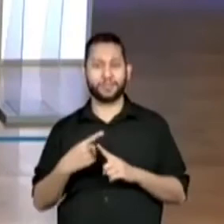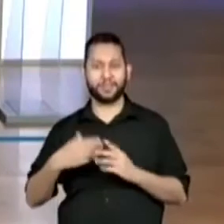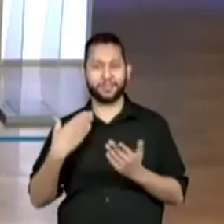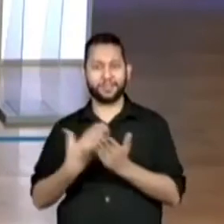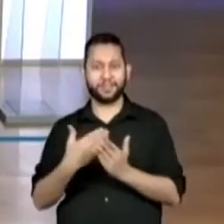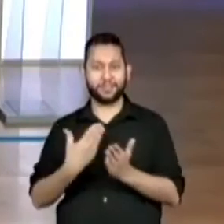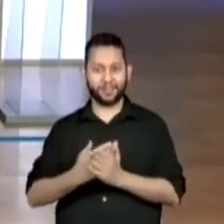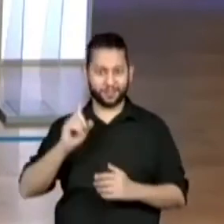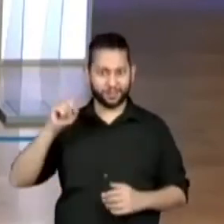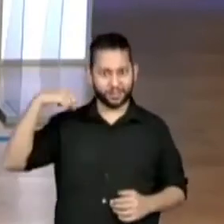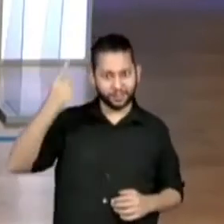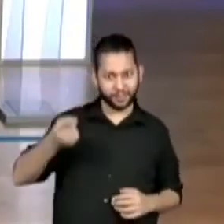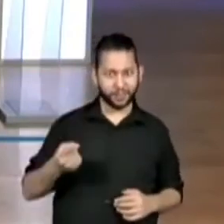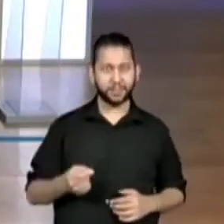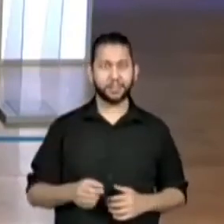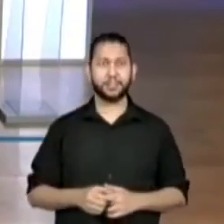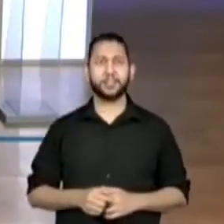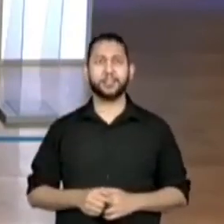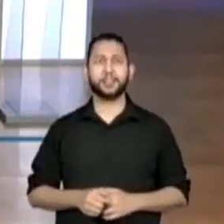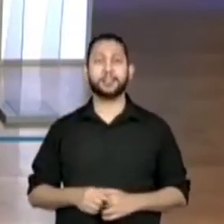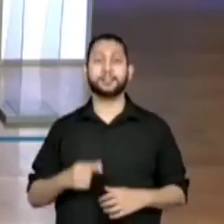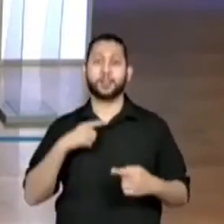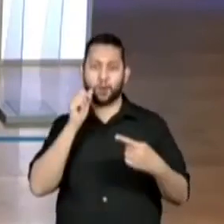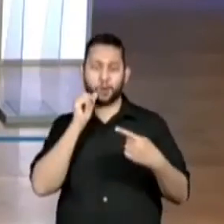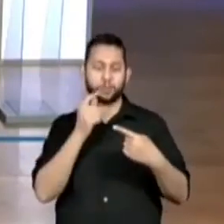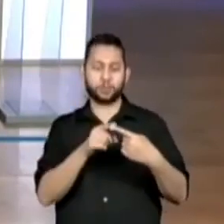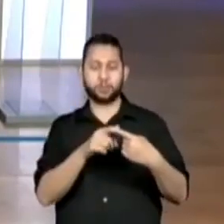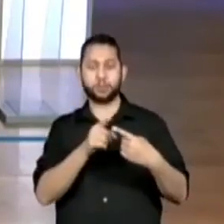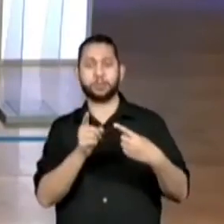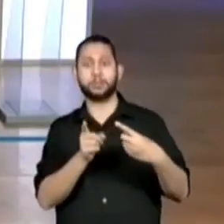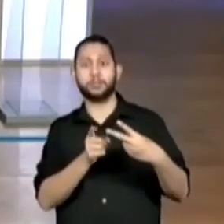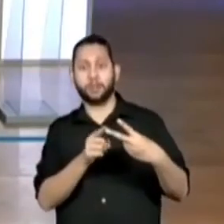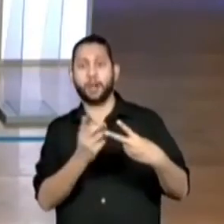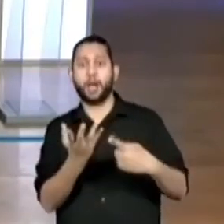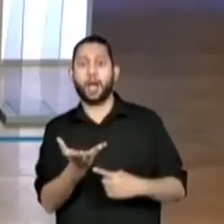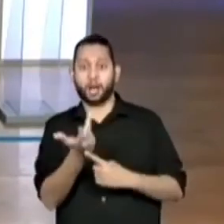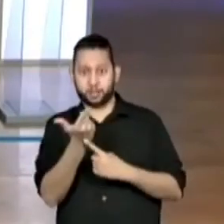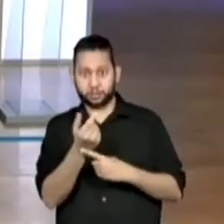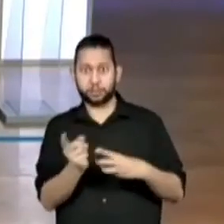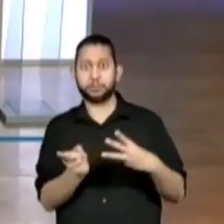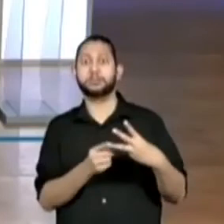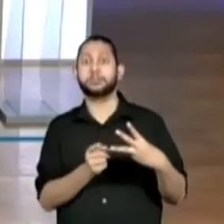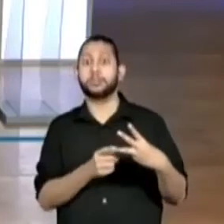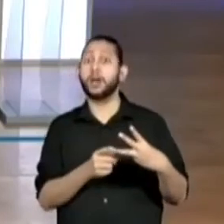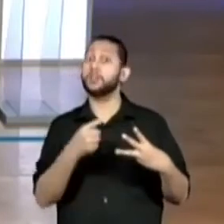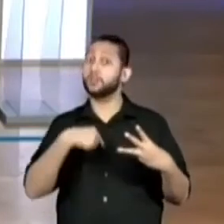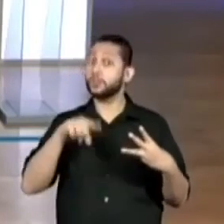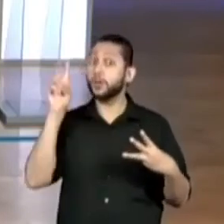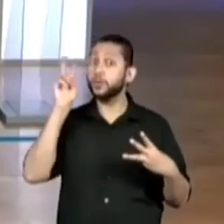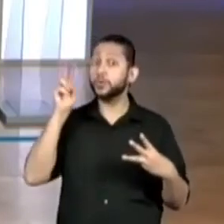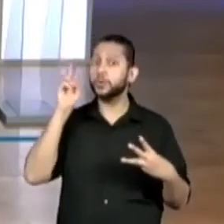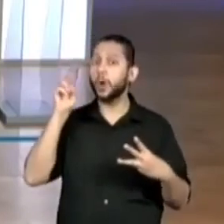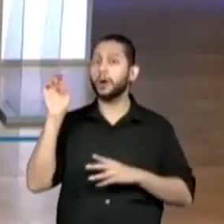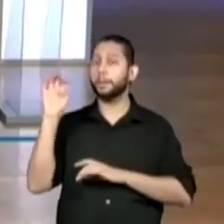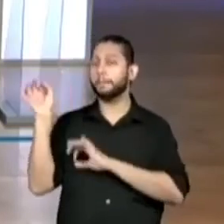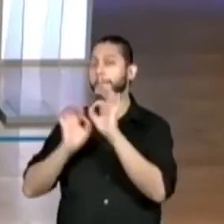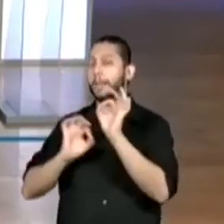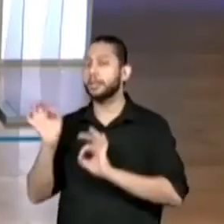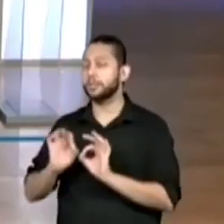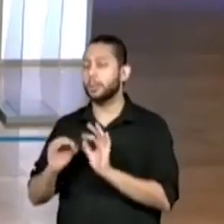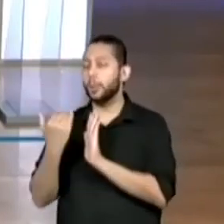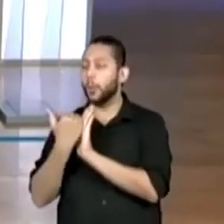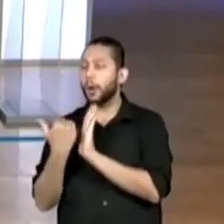próxima aula, que é depois da aula de artes, nós vamos fazer um planejamento para poder escrever esse